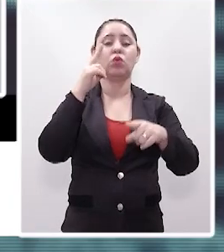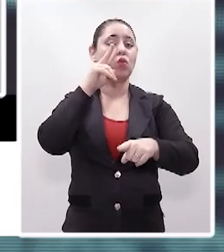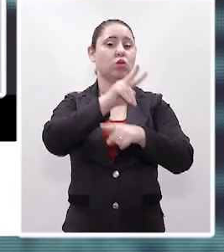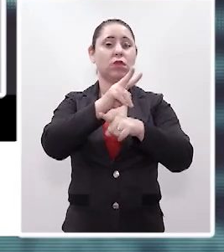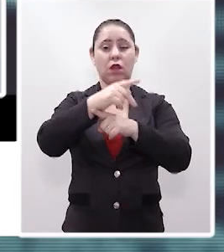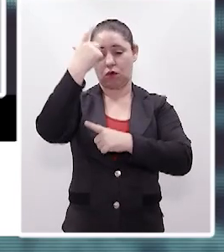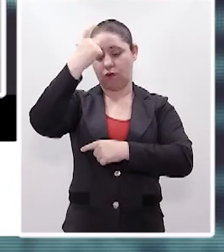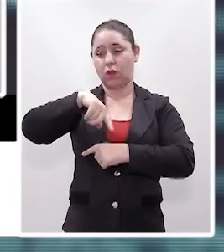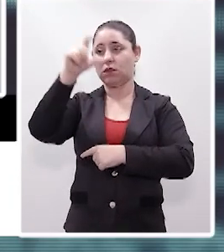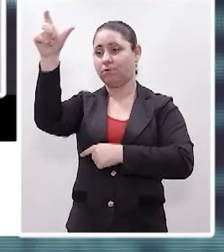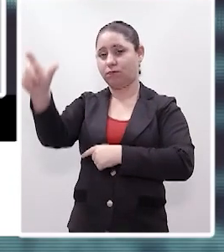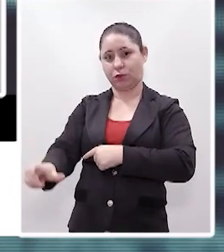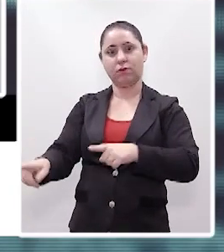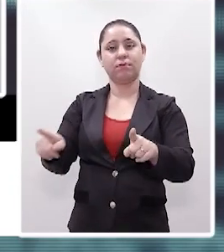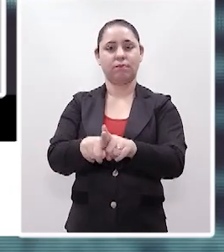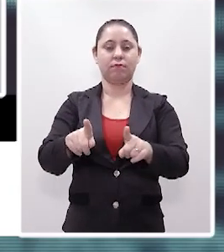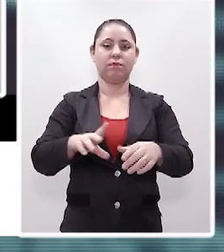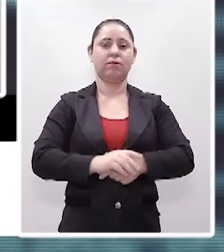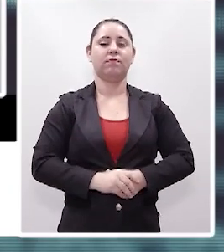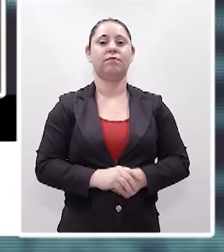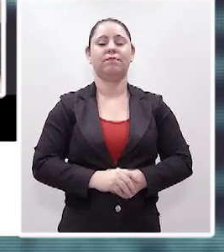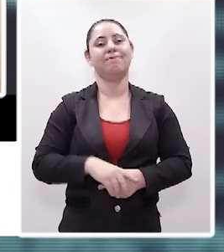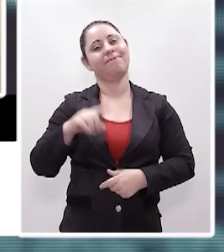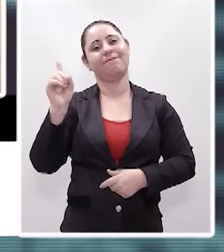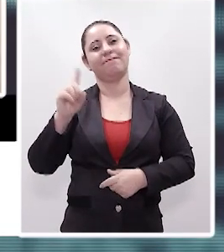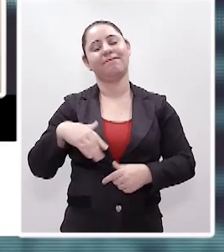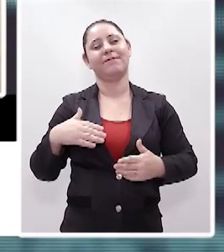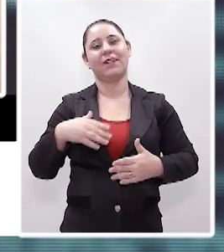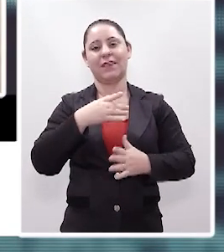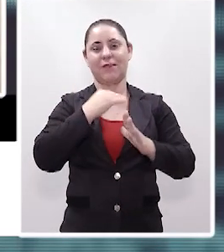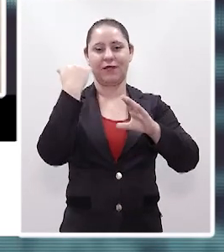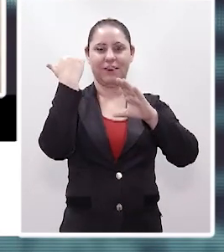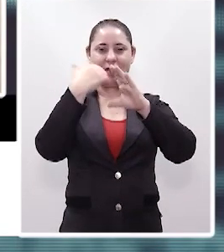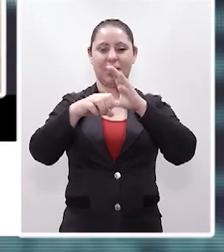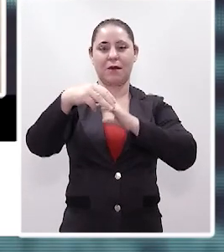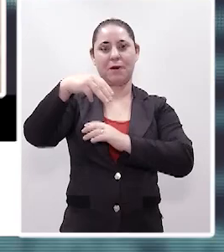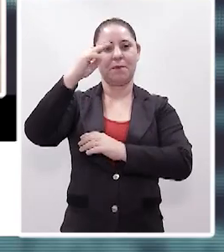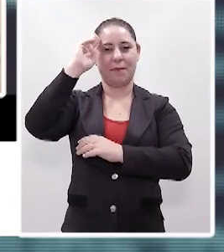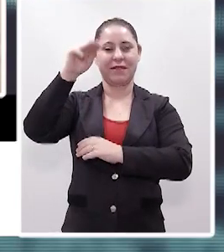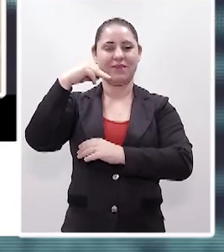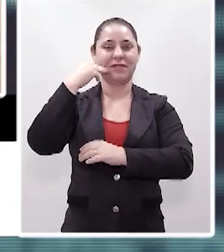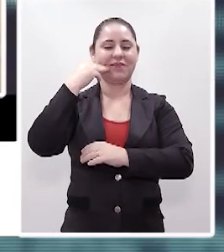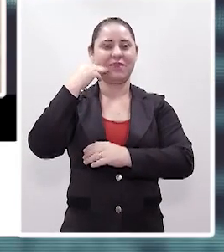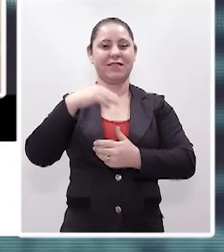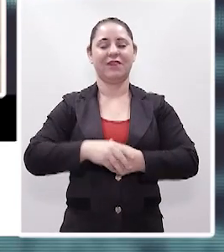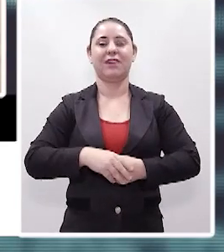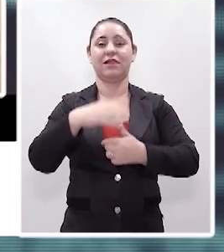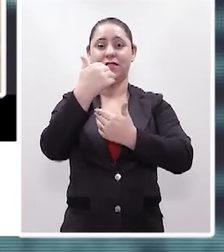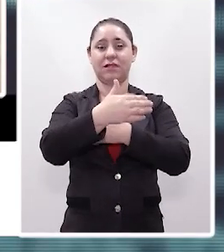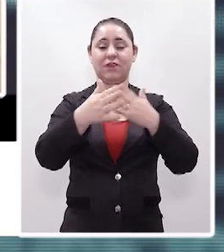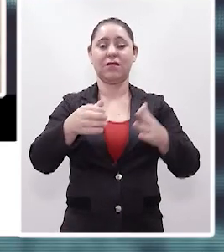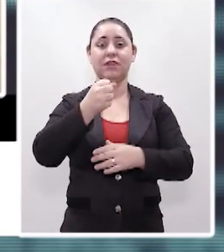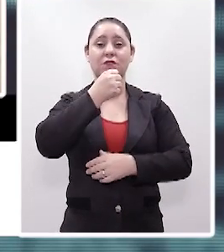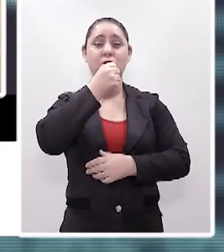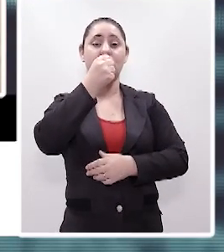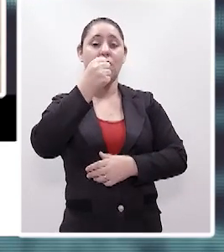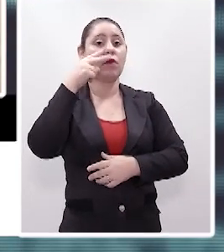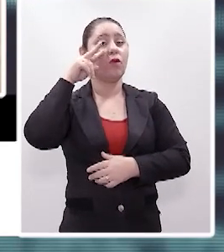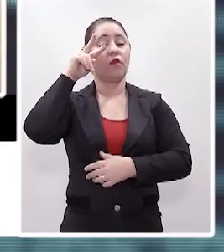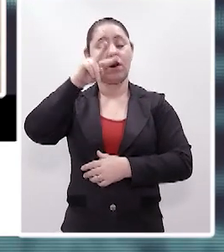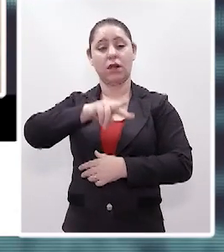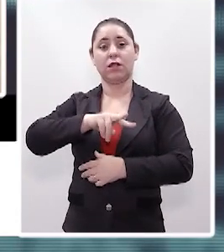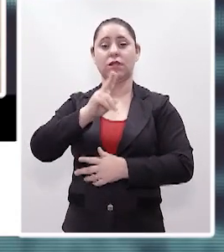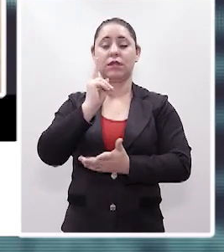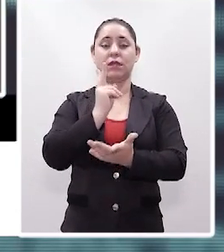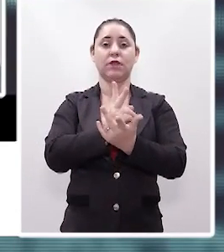sempre cuidando de você e do próximo. É isso aí, tá dado o recado então da Maritê. Esse aqui foi o Sala de Imprensa. Você